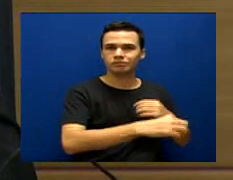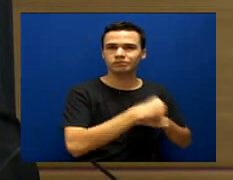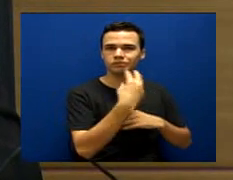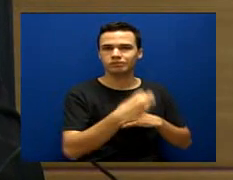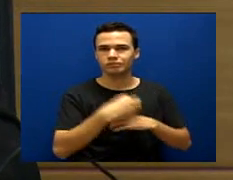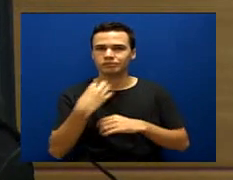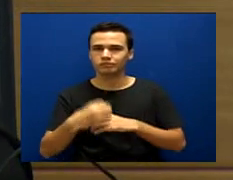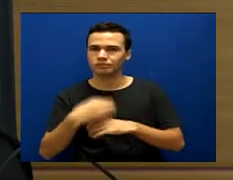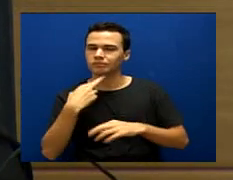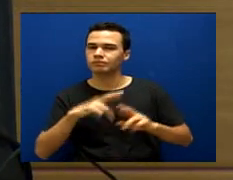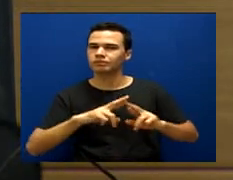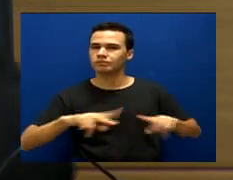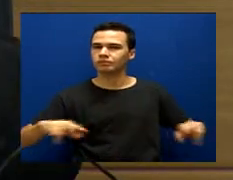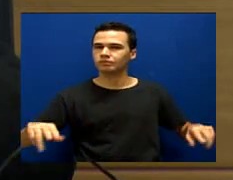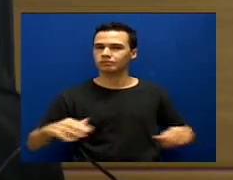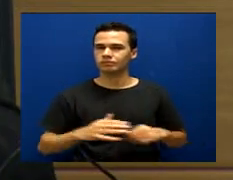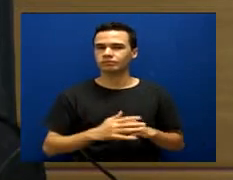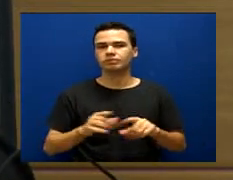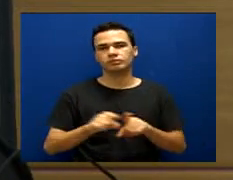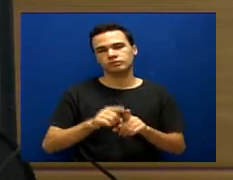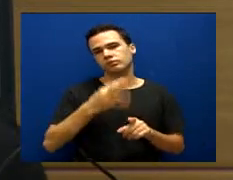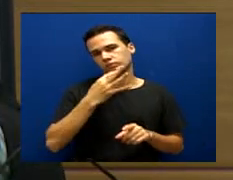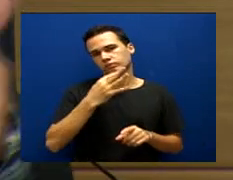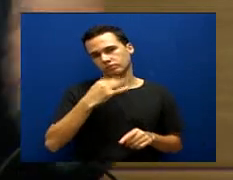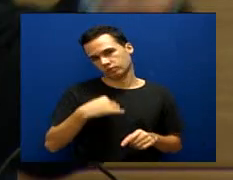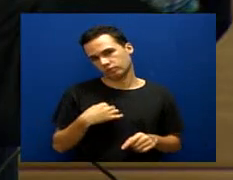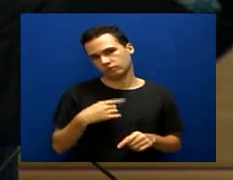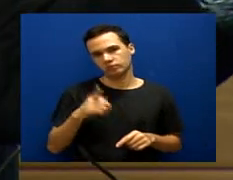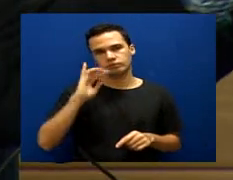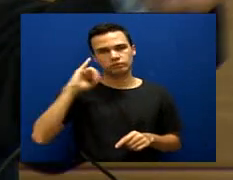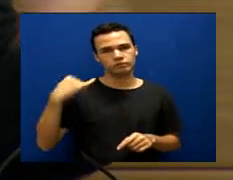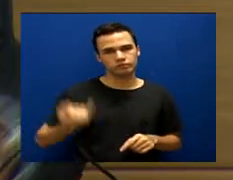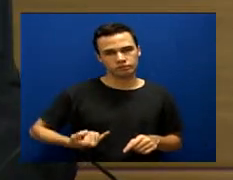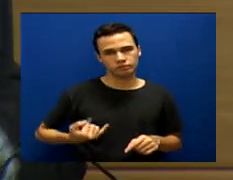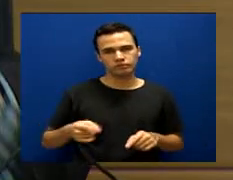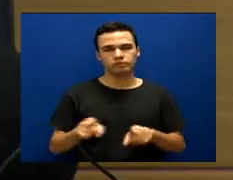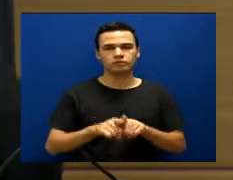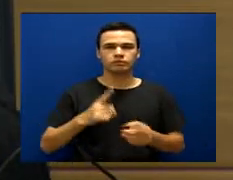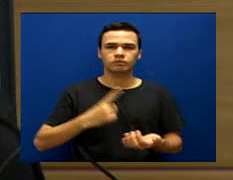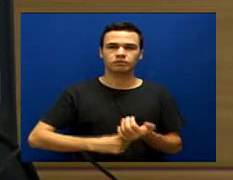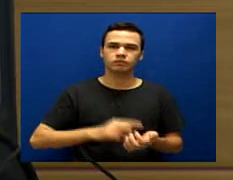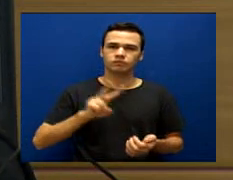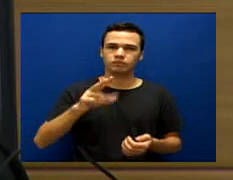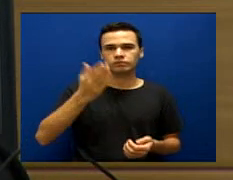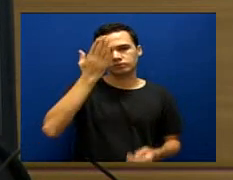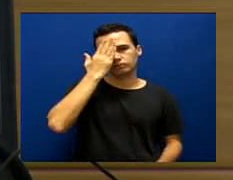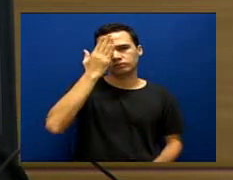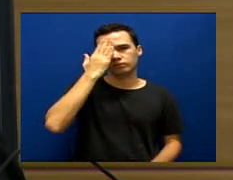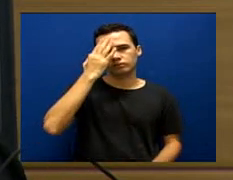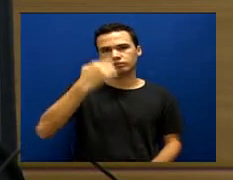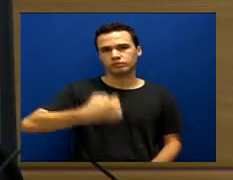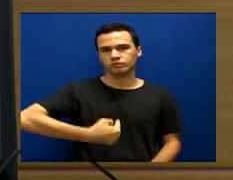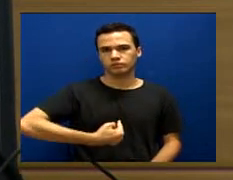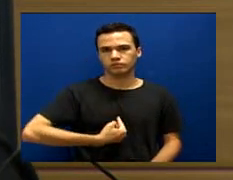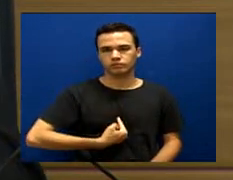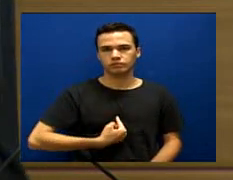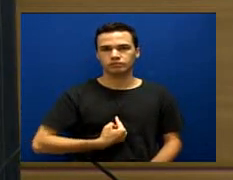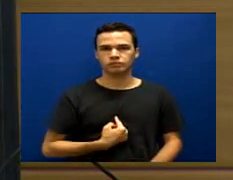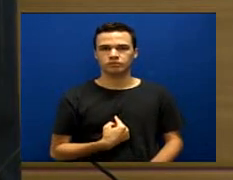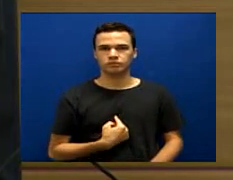sugestões, e quem me conhece, a Yara, o Vitão e todos os senhores, sabe que eu sou...